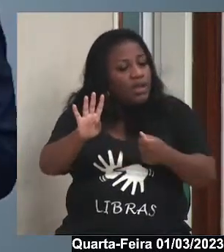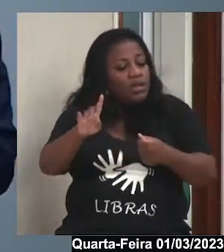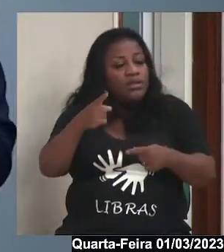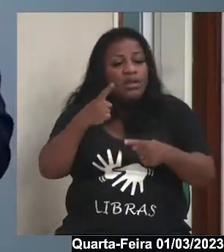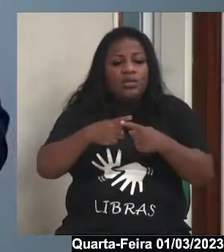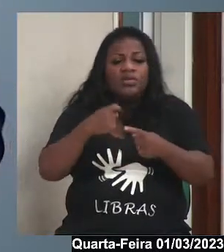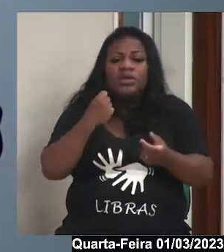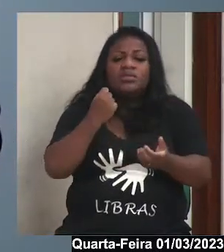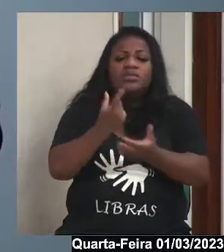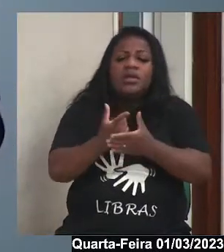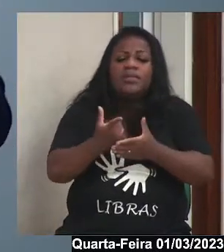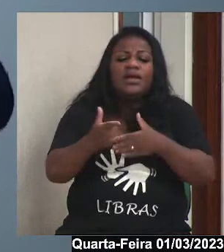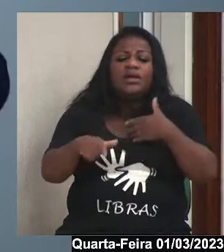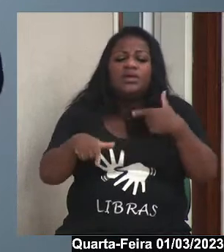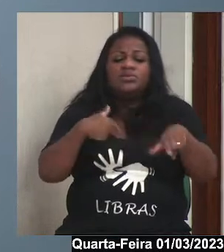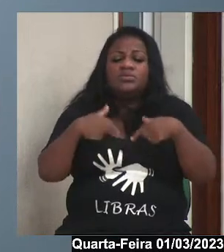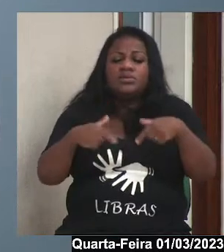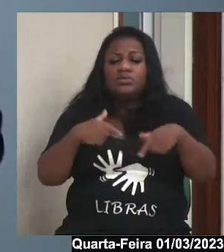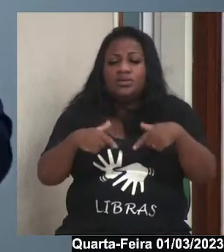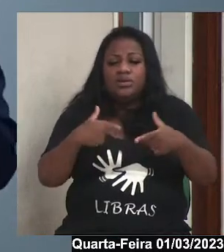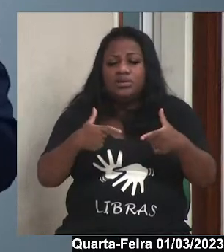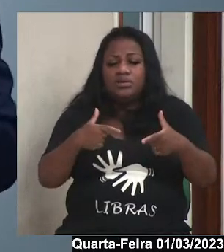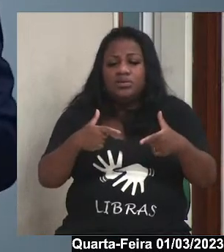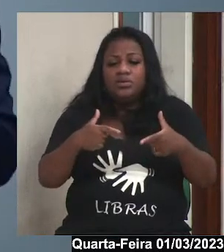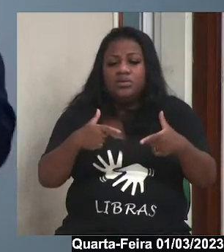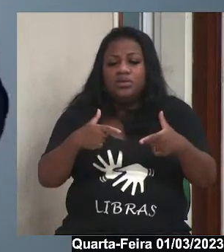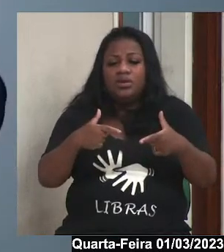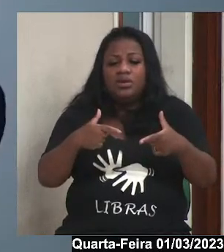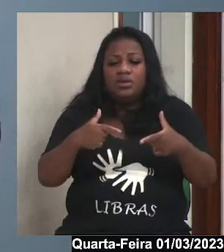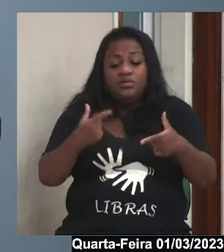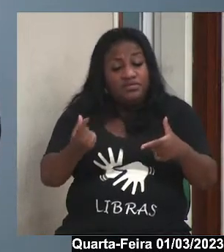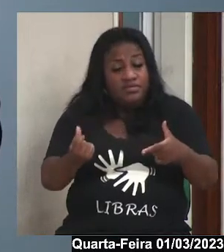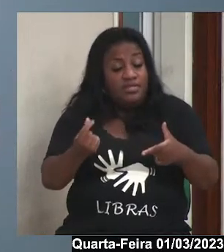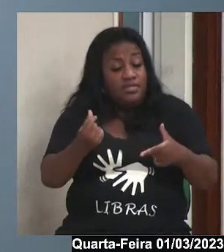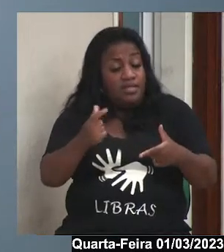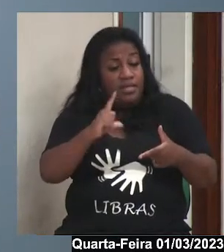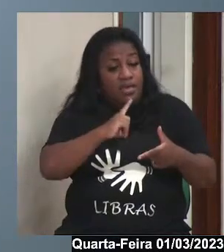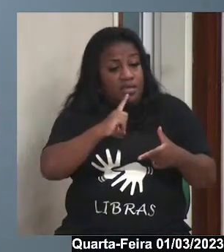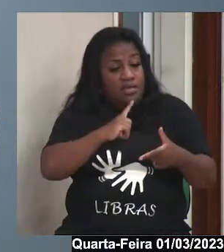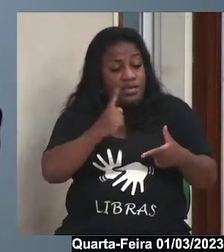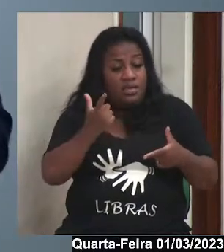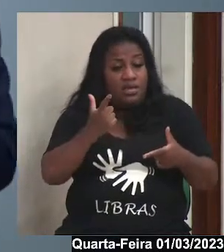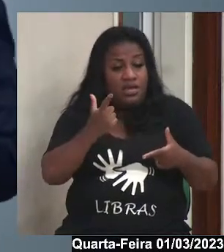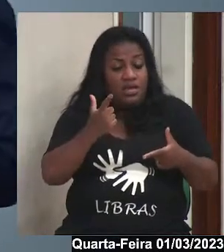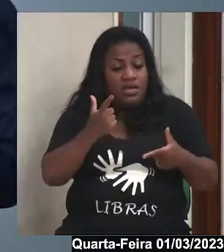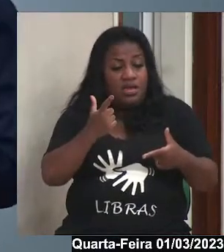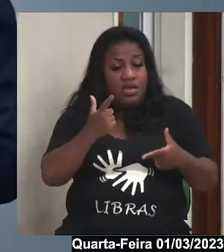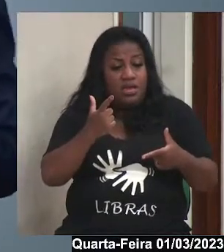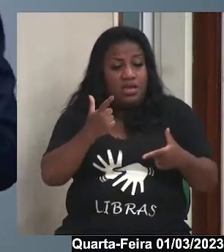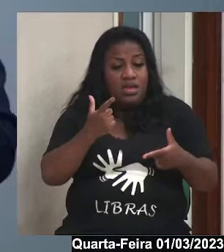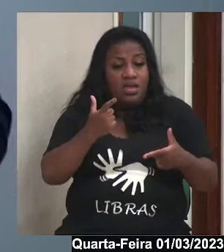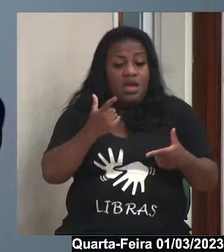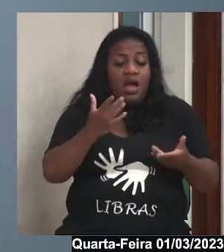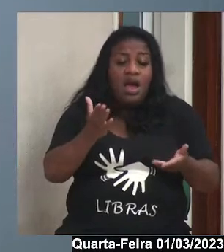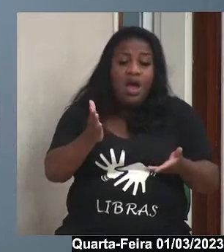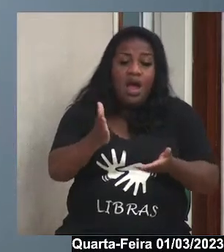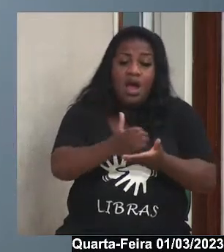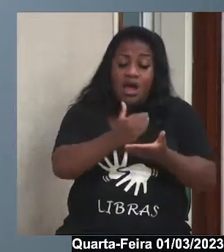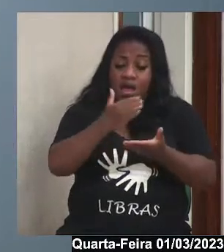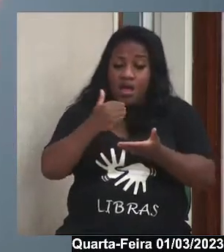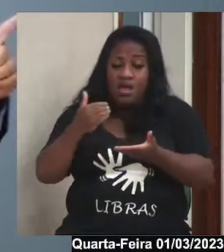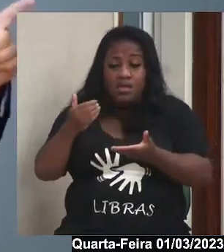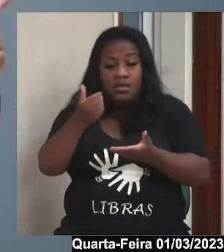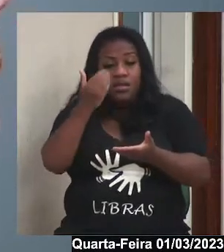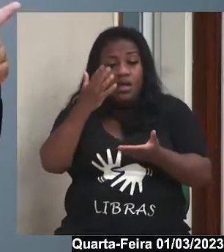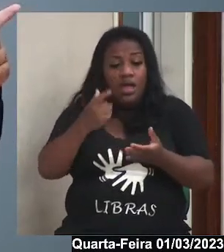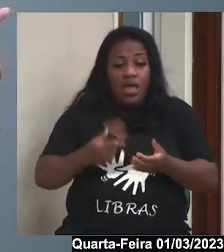não está pagando funcionário? Por que, que não tem médico? Se tem o dinheiro, se em janeiro a arrecadação do município é alta, uma